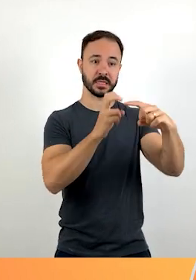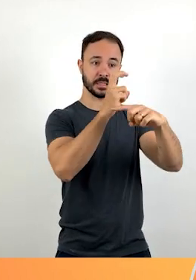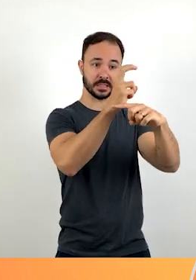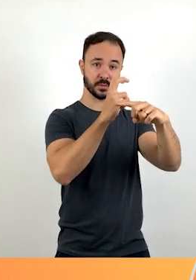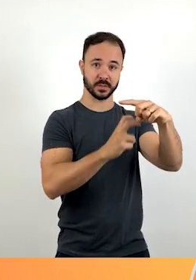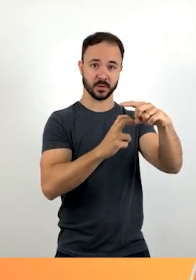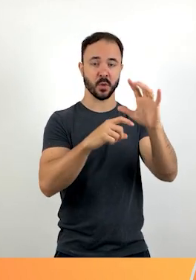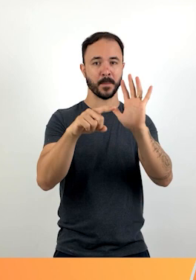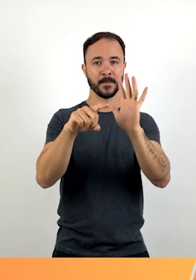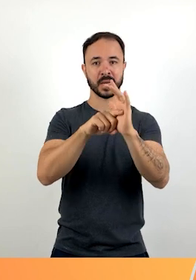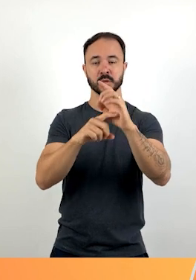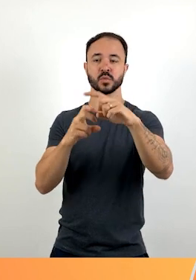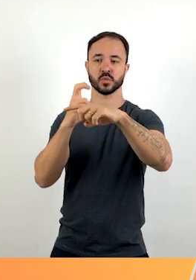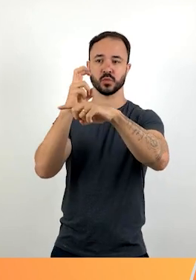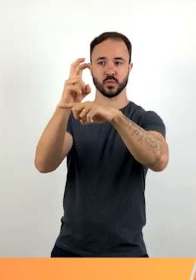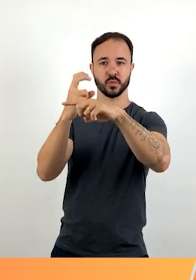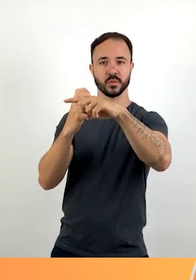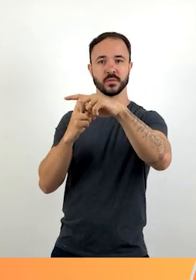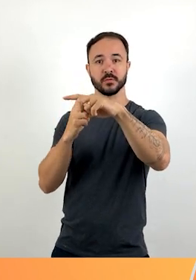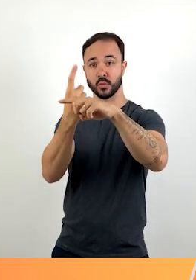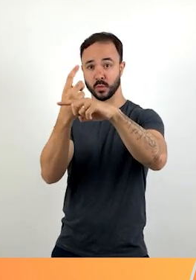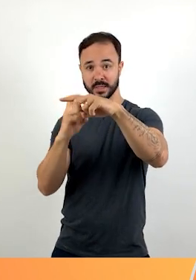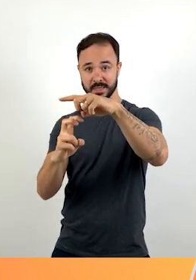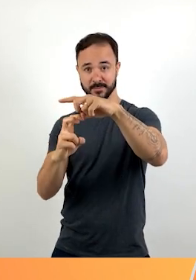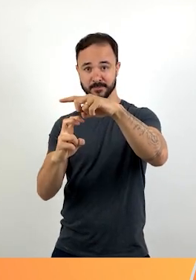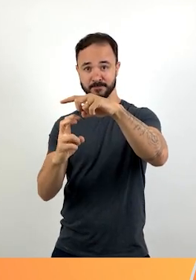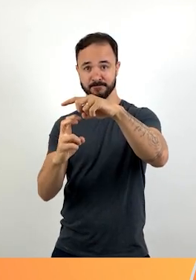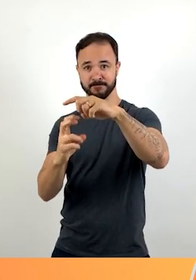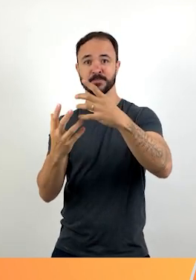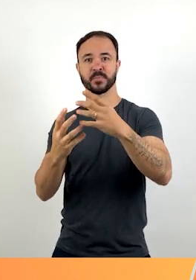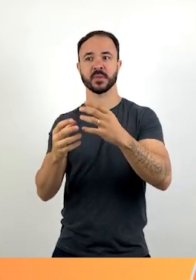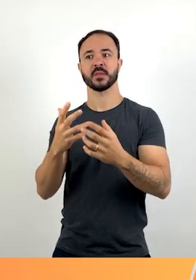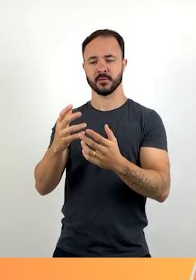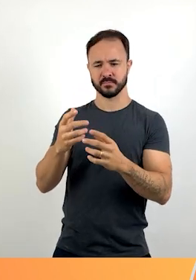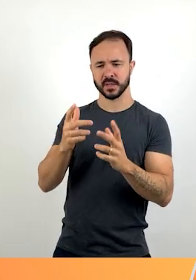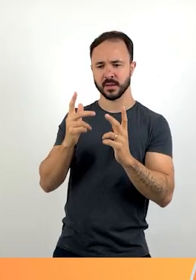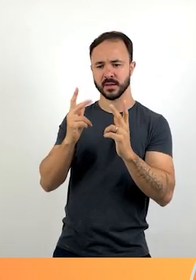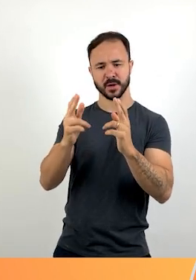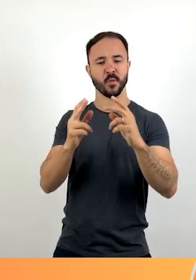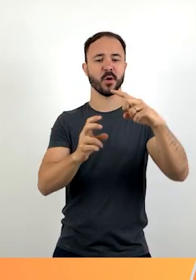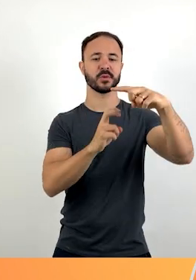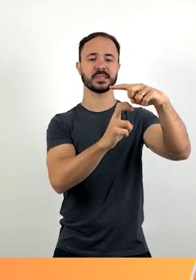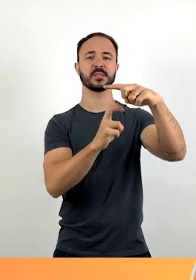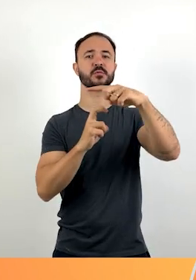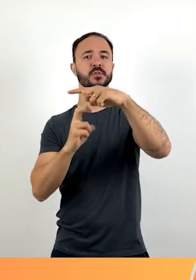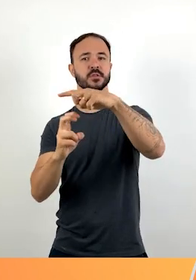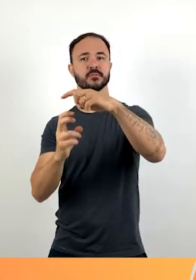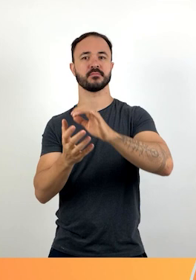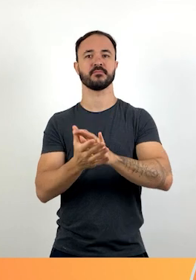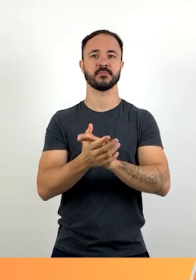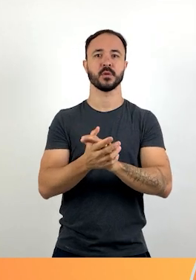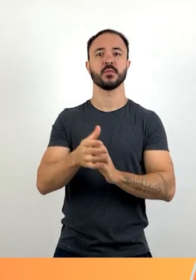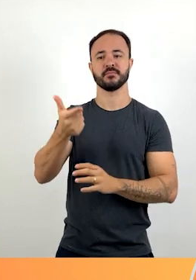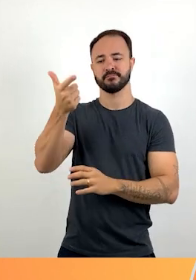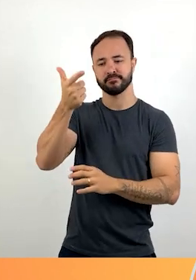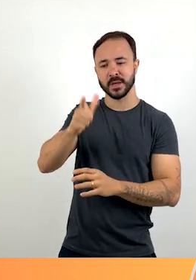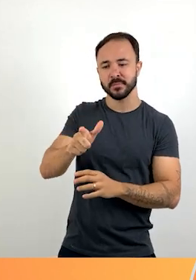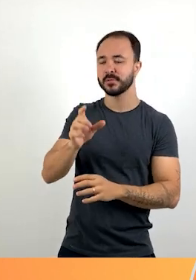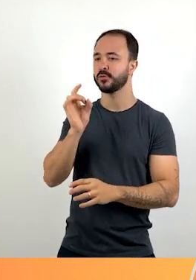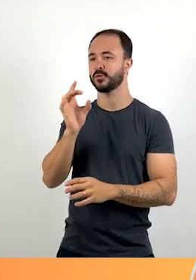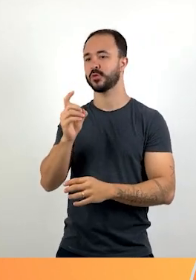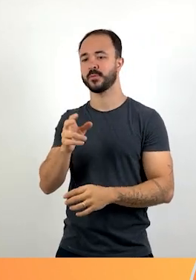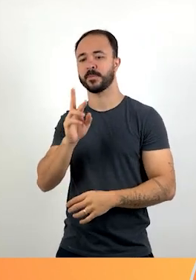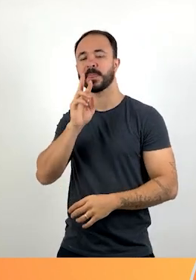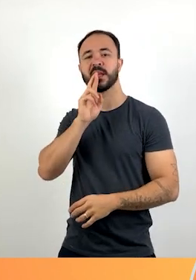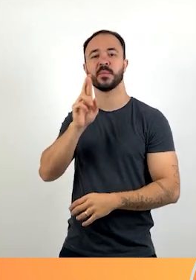estão no mesmo denominador, só vou repetir o denominador e coloco 5 menos 1. 5 menos 1